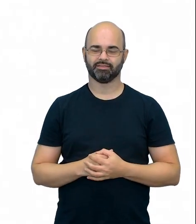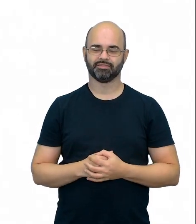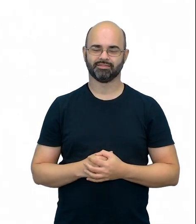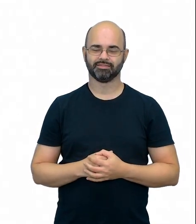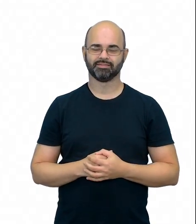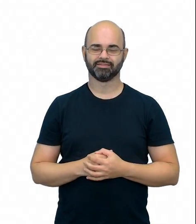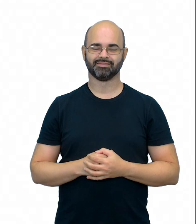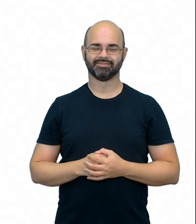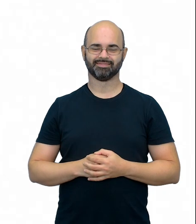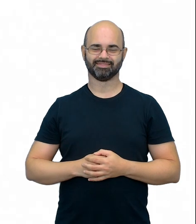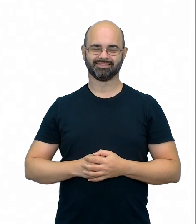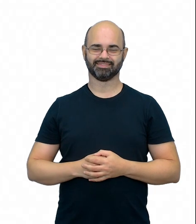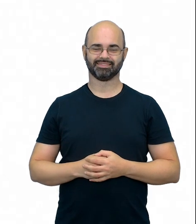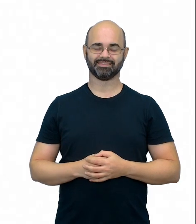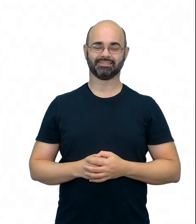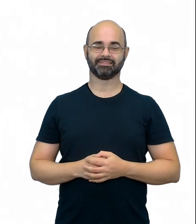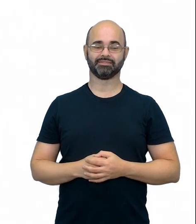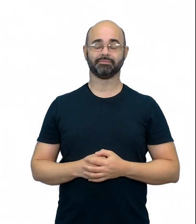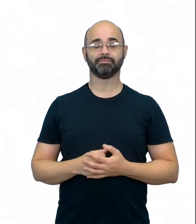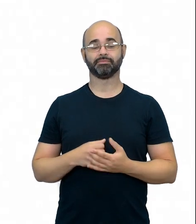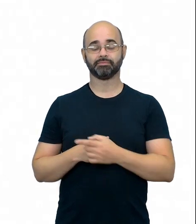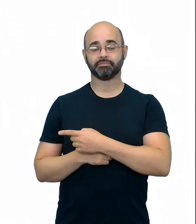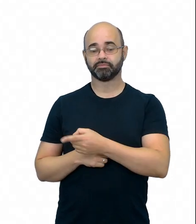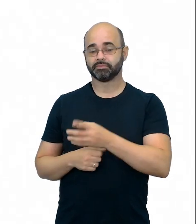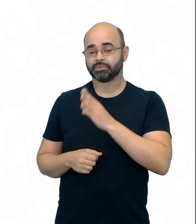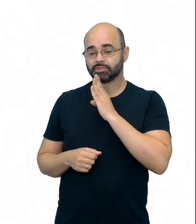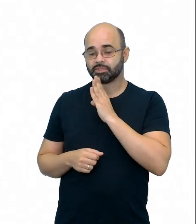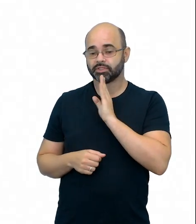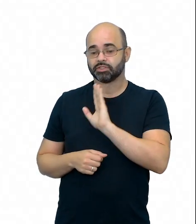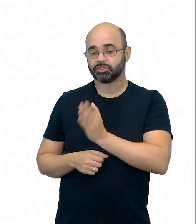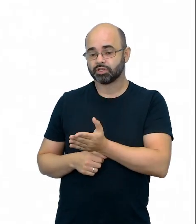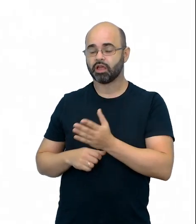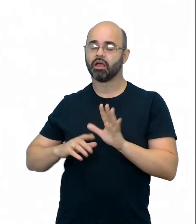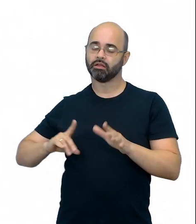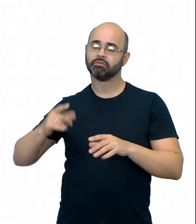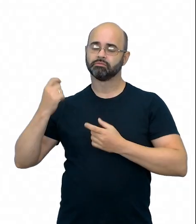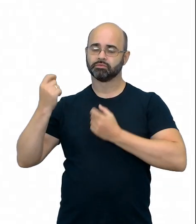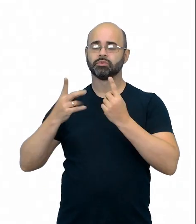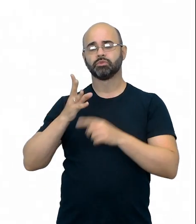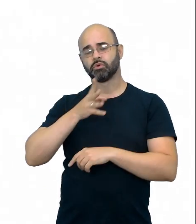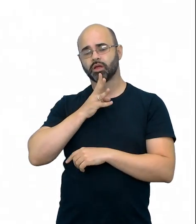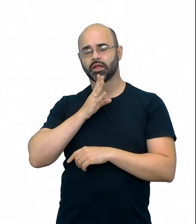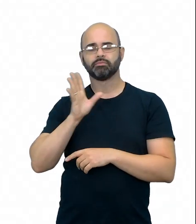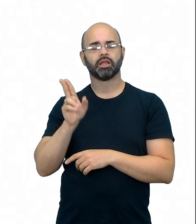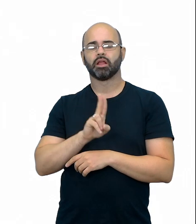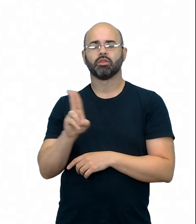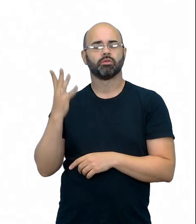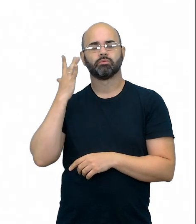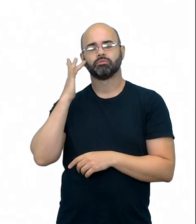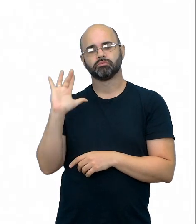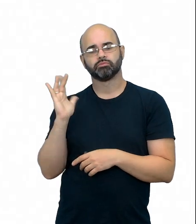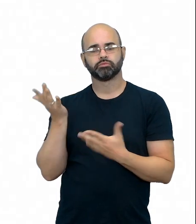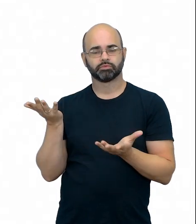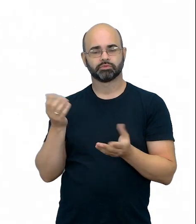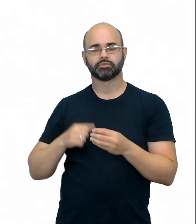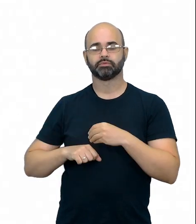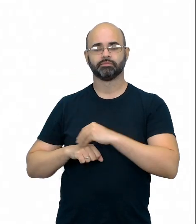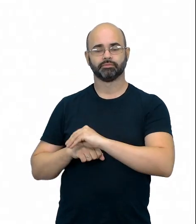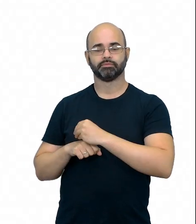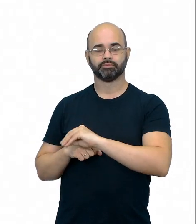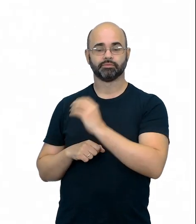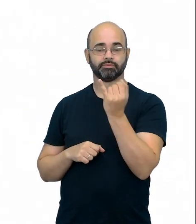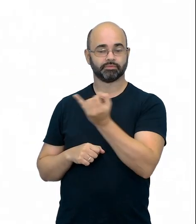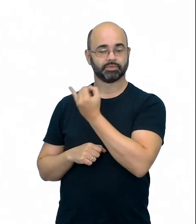muito falado. Às vezes eles até conhecem, mas não sabem nomear, né? Por isso que é importante a gente fazer esse